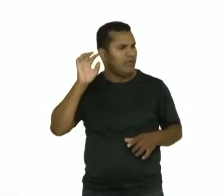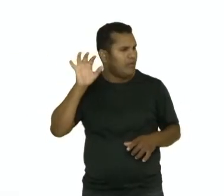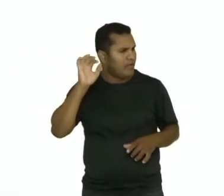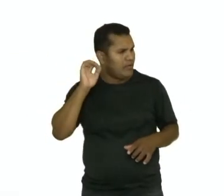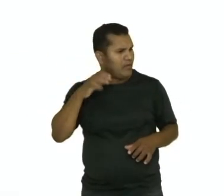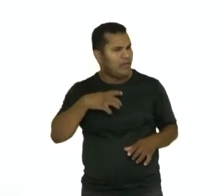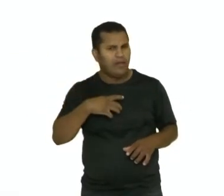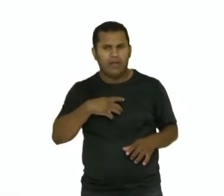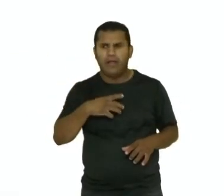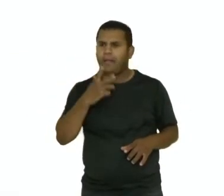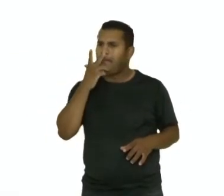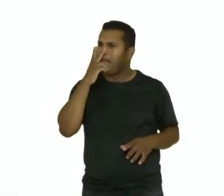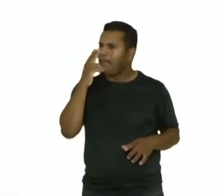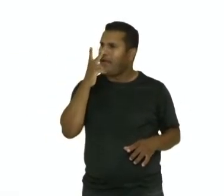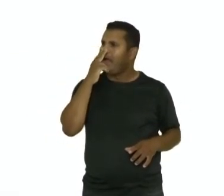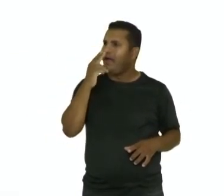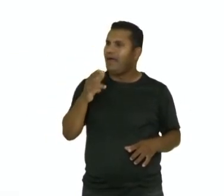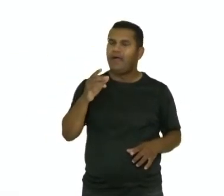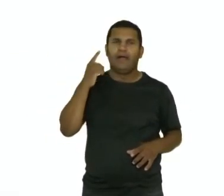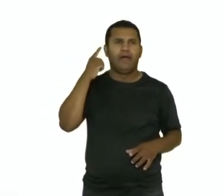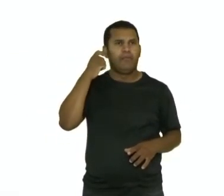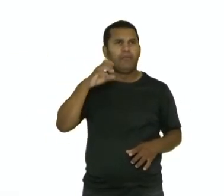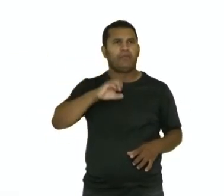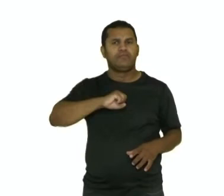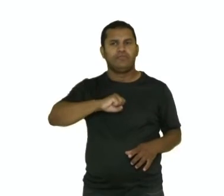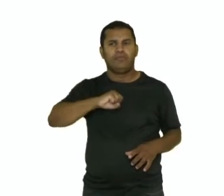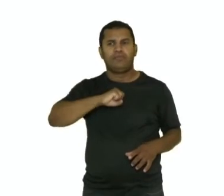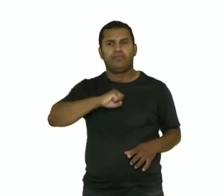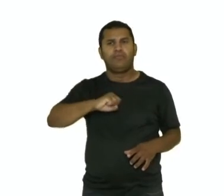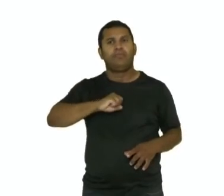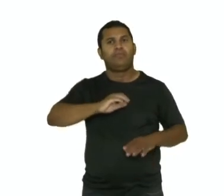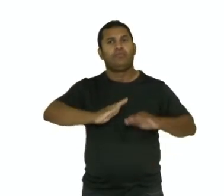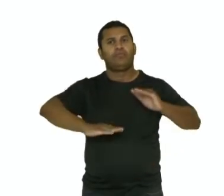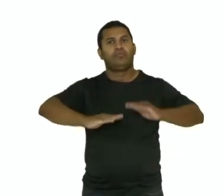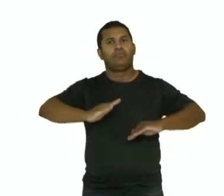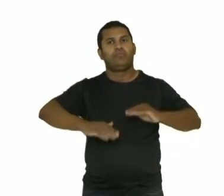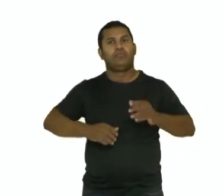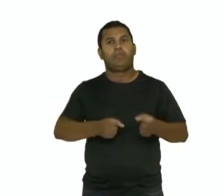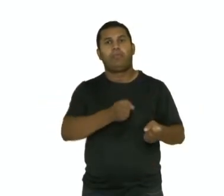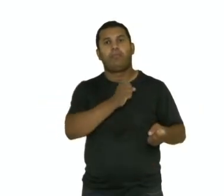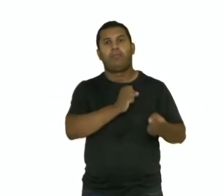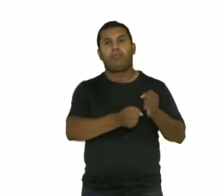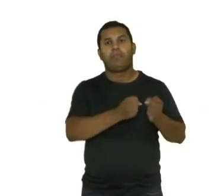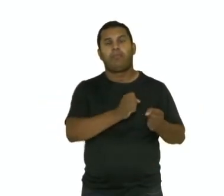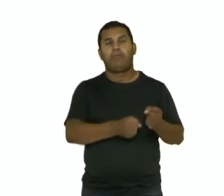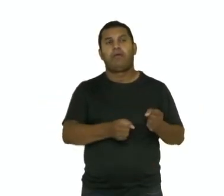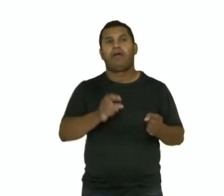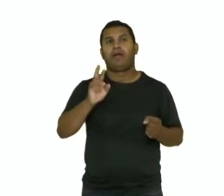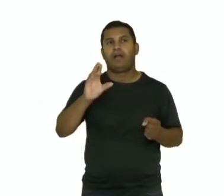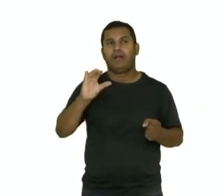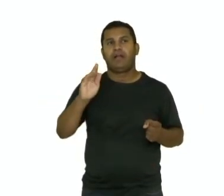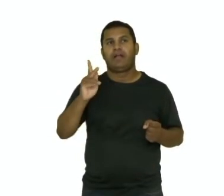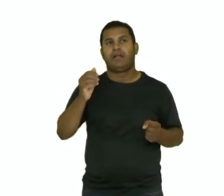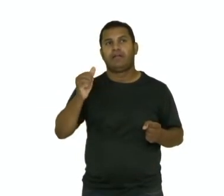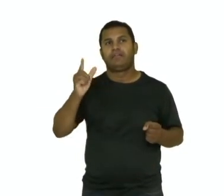esse arrastar dos pés, que dentro da batida do reco-reco deu o nome desse